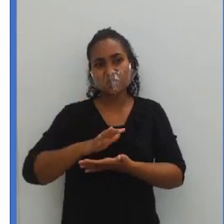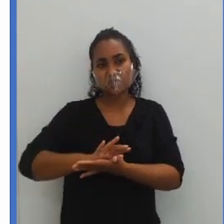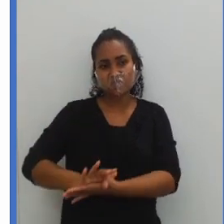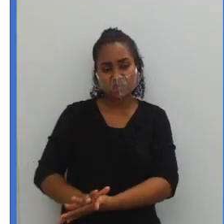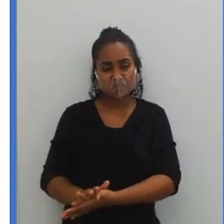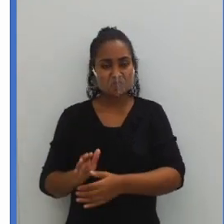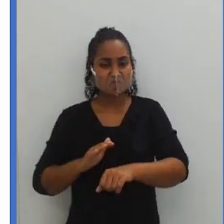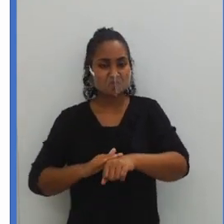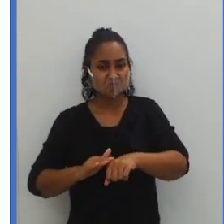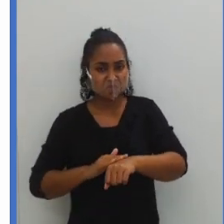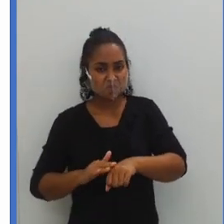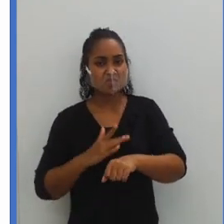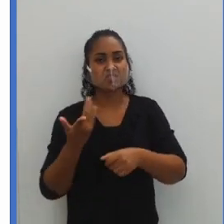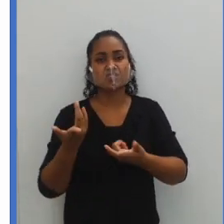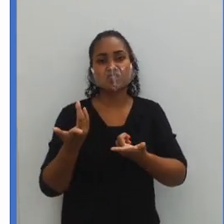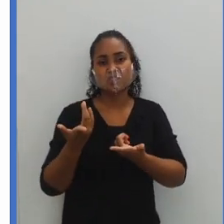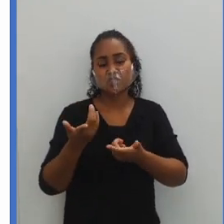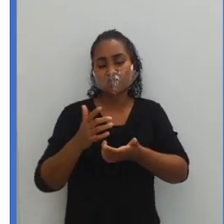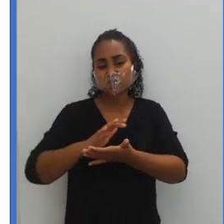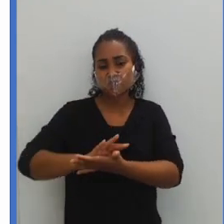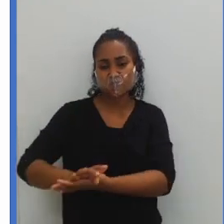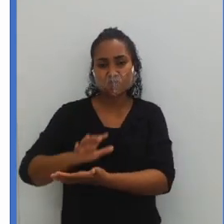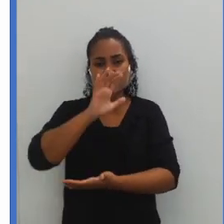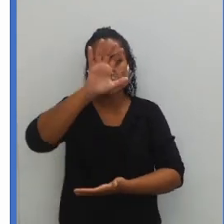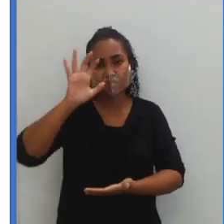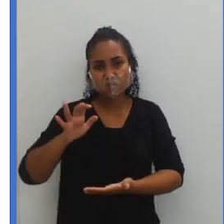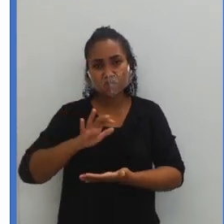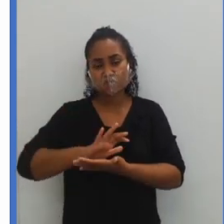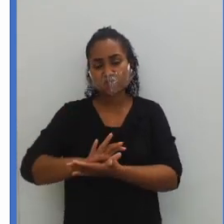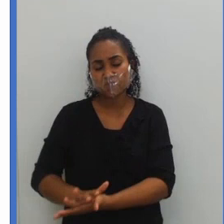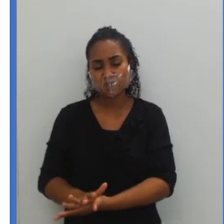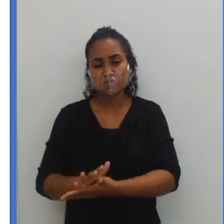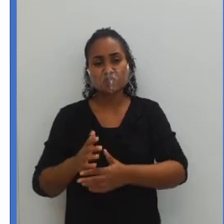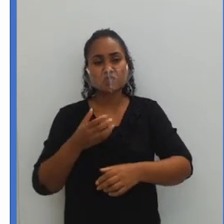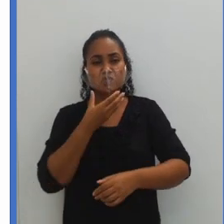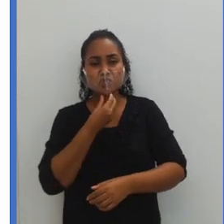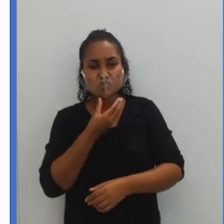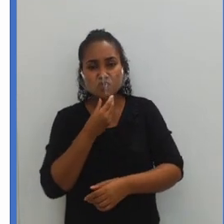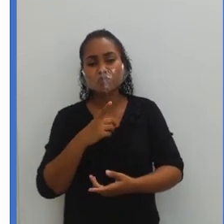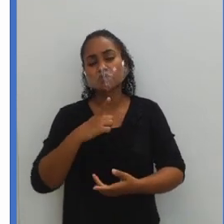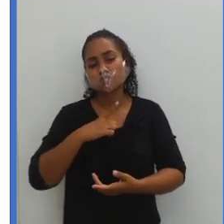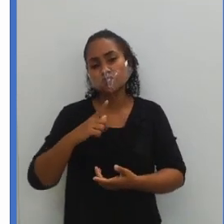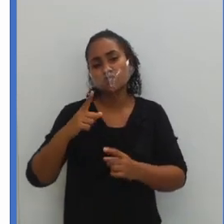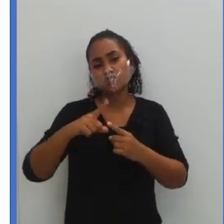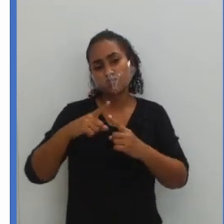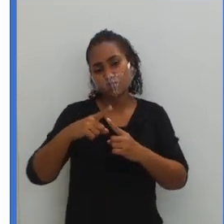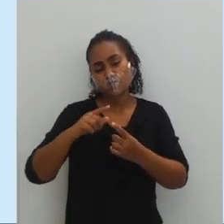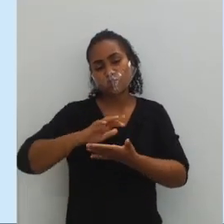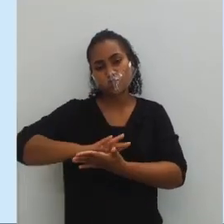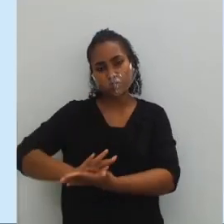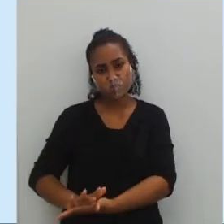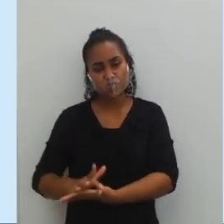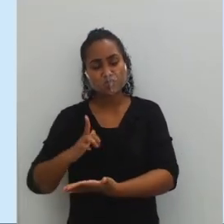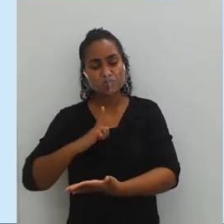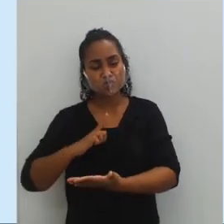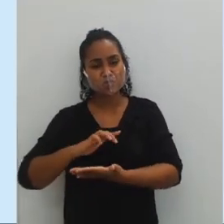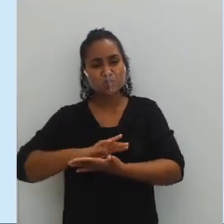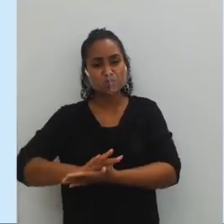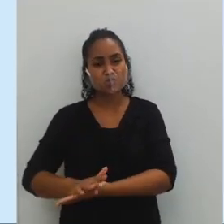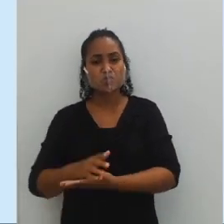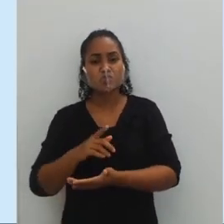como racismo, xenofobia, homofobia são tipos de preconceitos. Isso é o